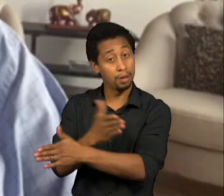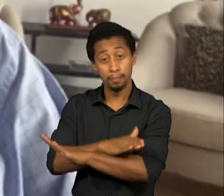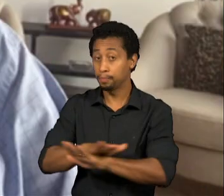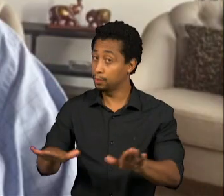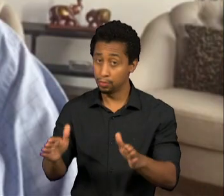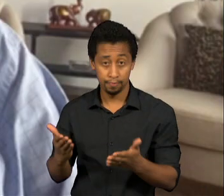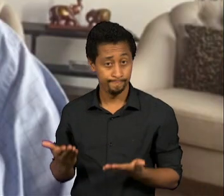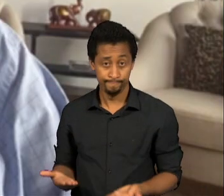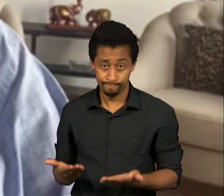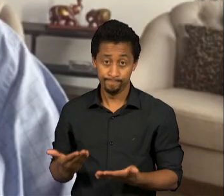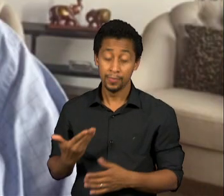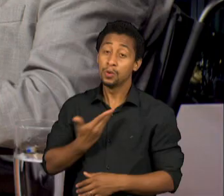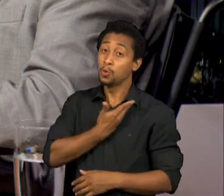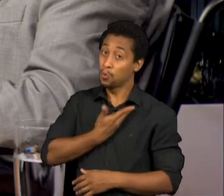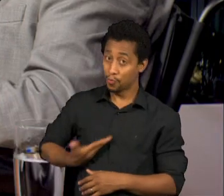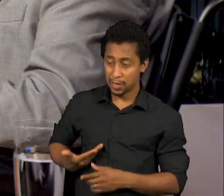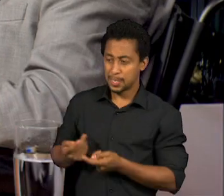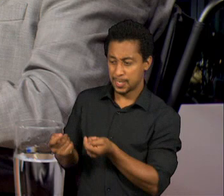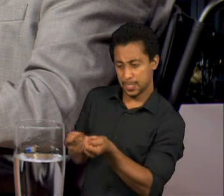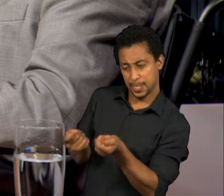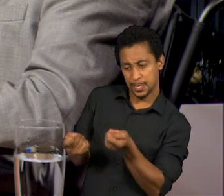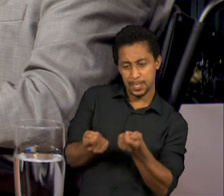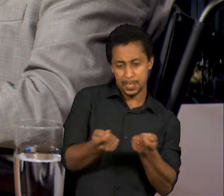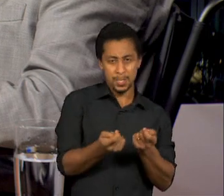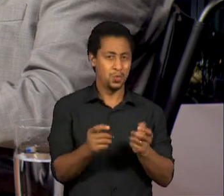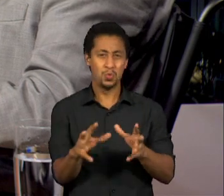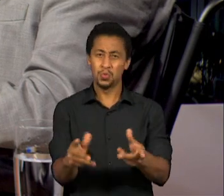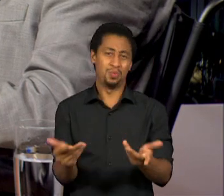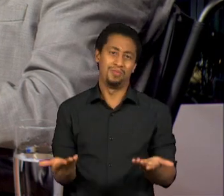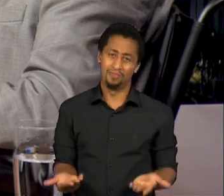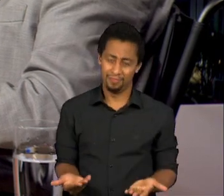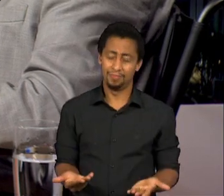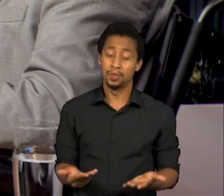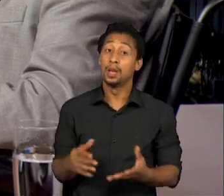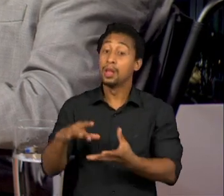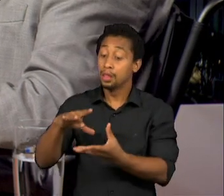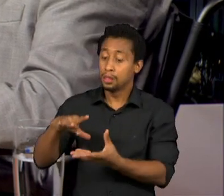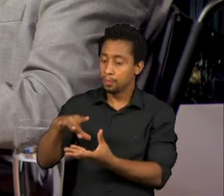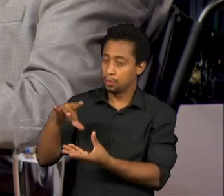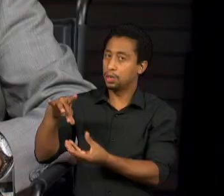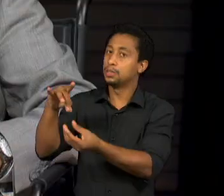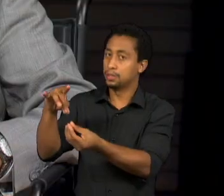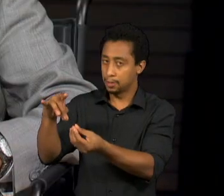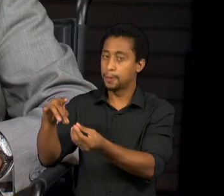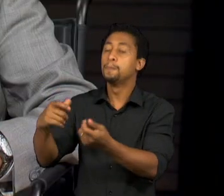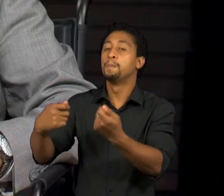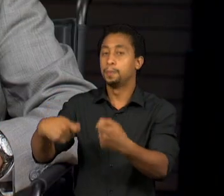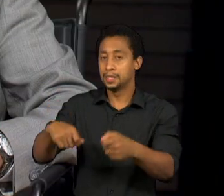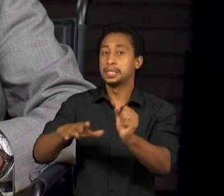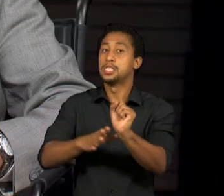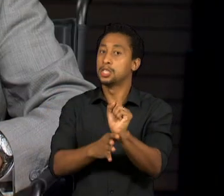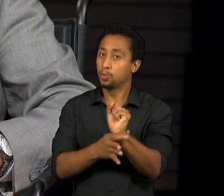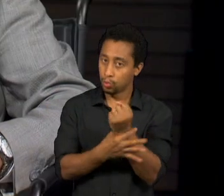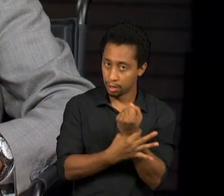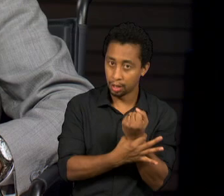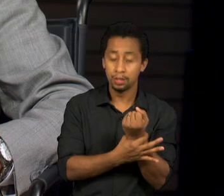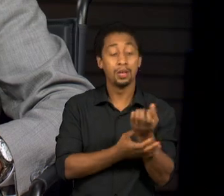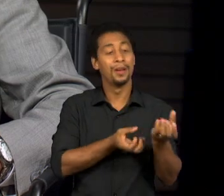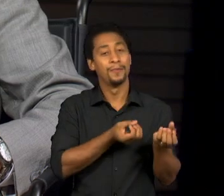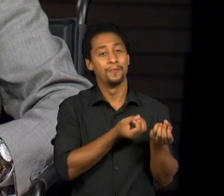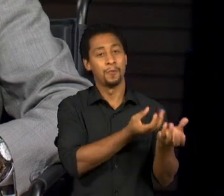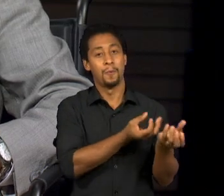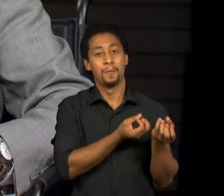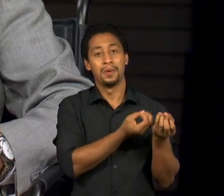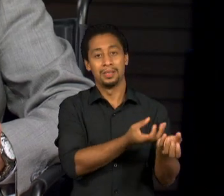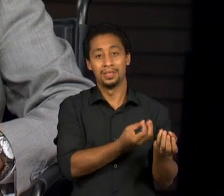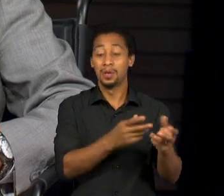A democracia depende de um sistema que assegure a cada um do povo o direito efetivo